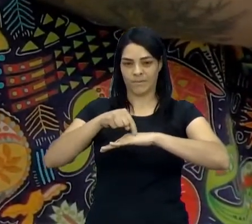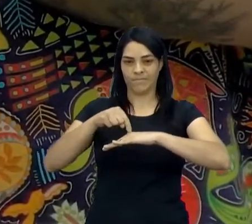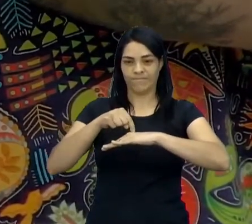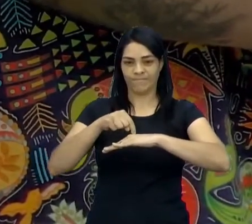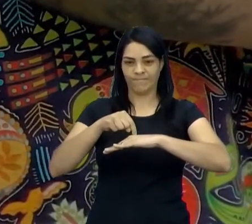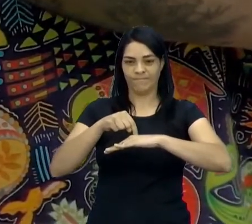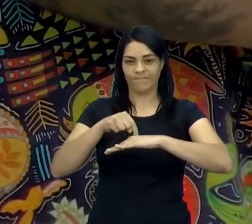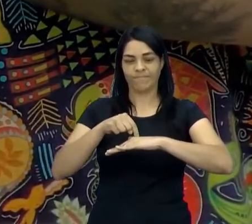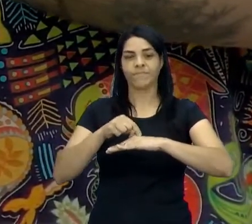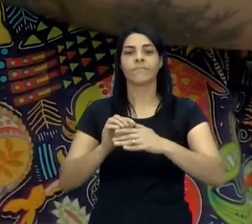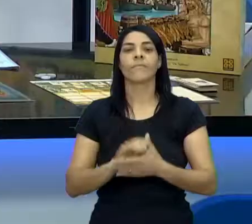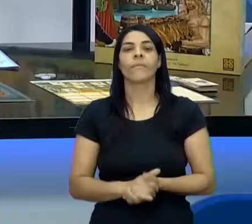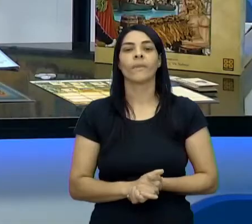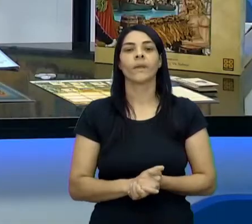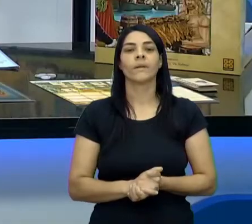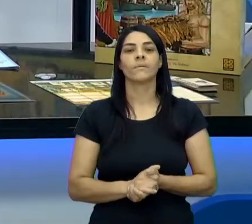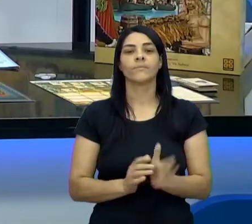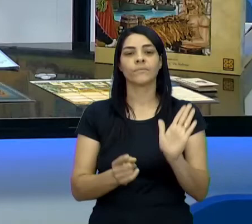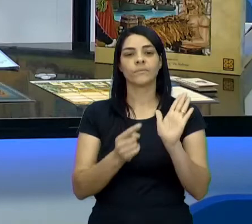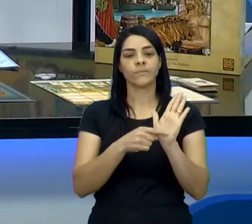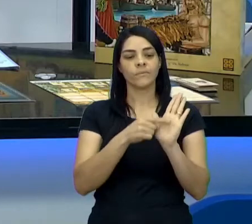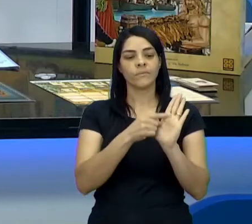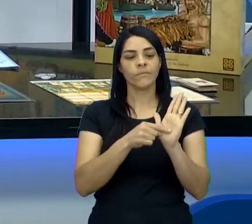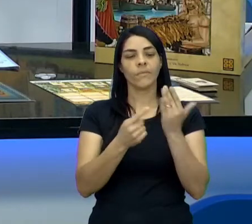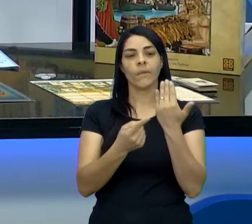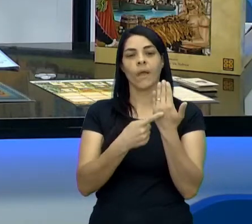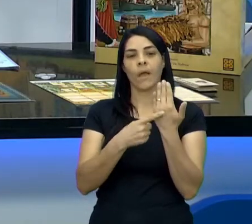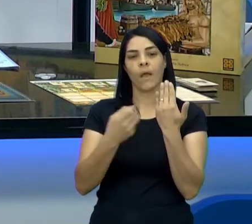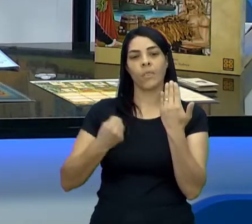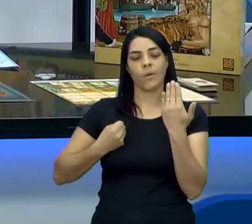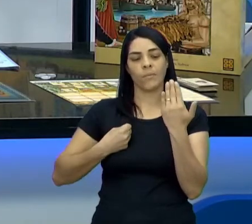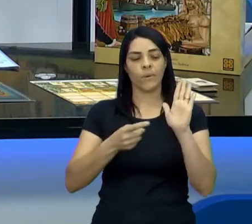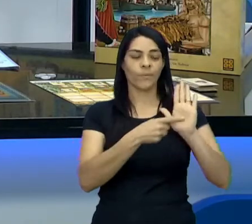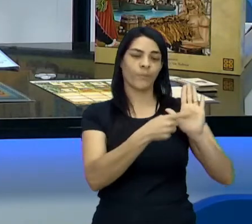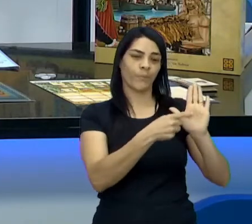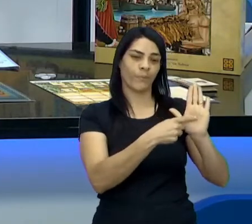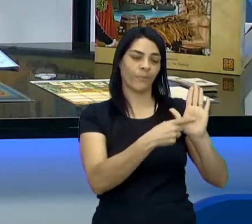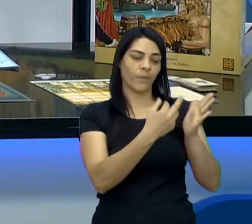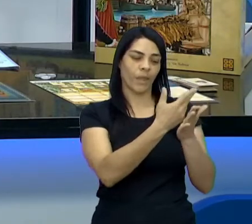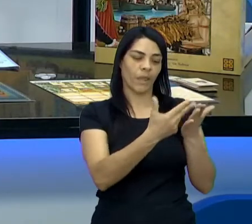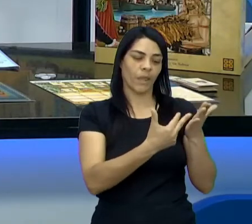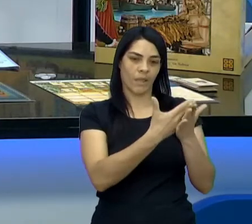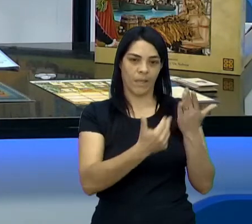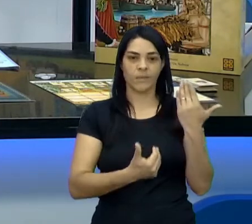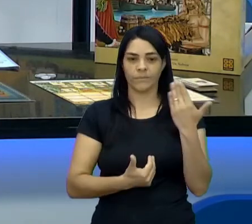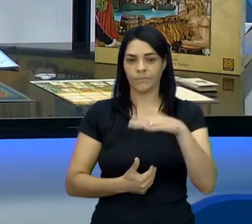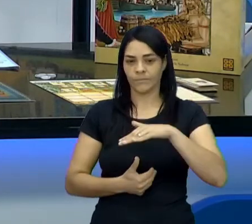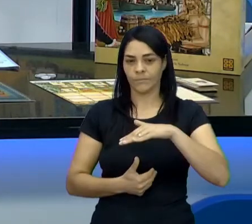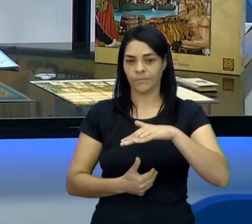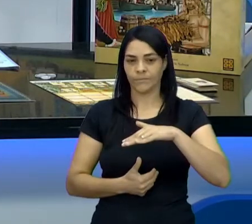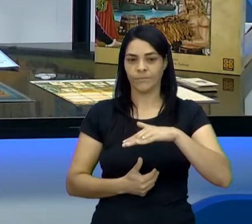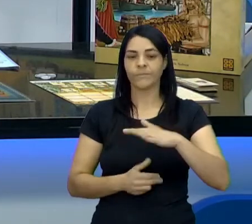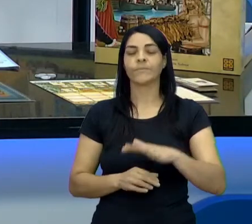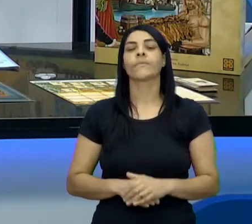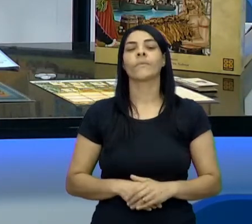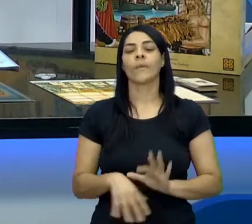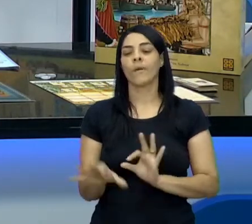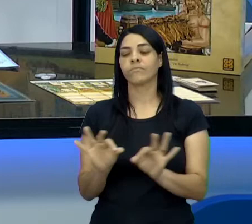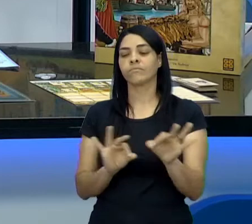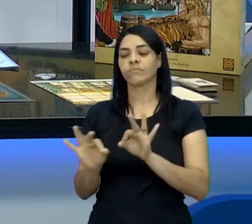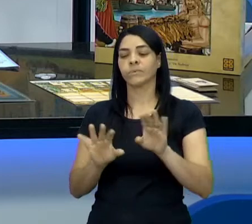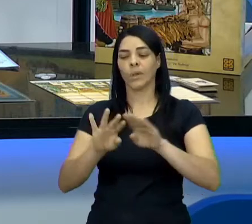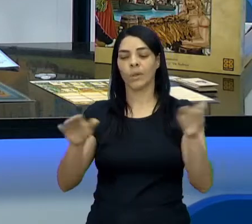e pântano, florestinha de novo e assim sucessivamente. Então, arrumou esses